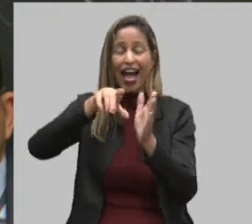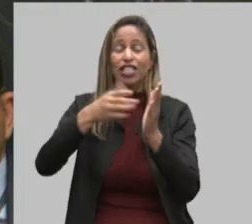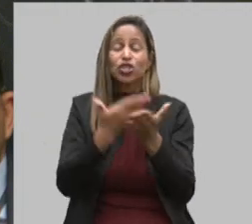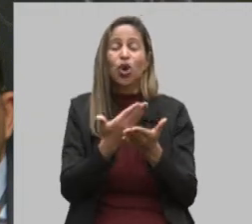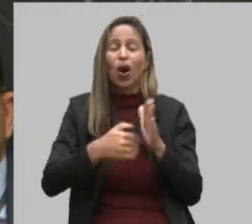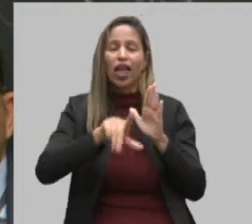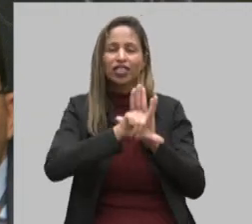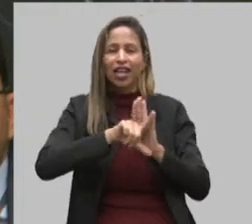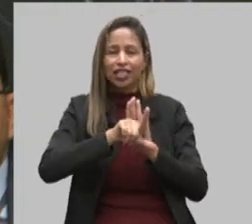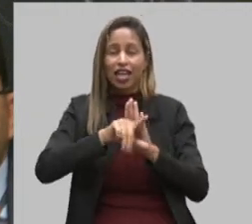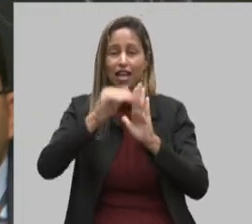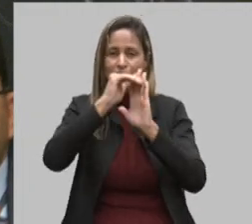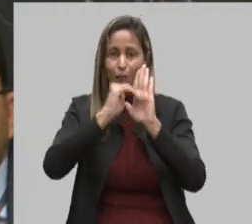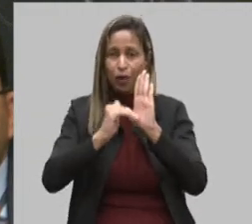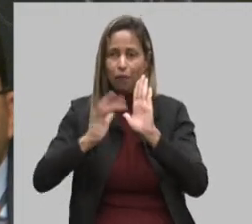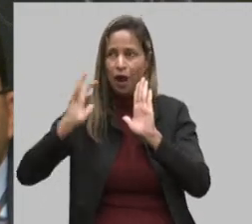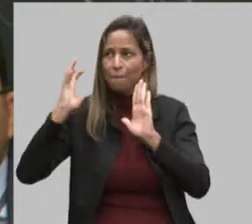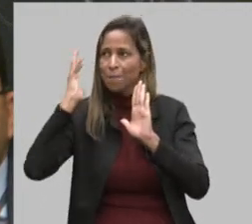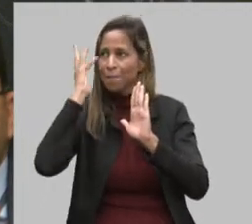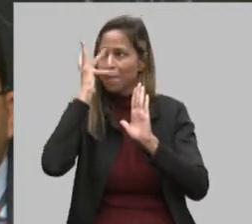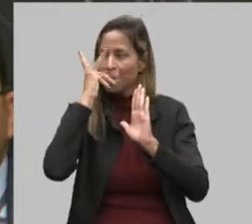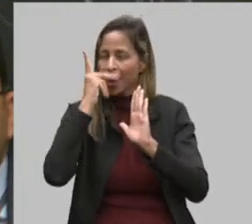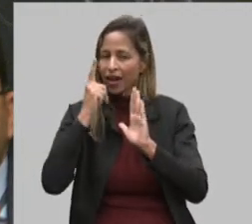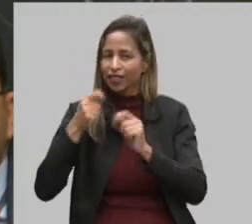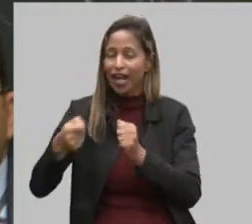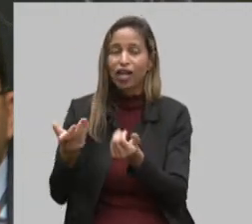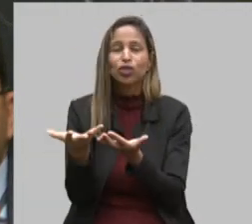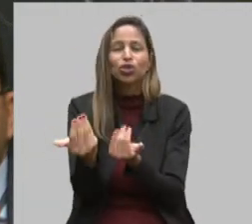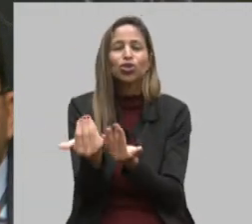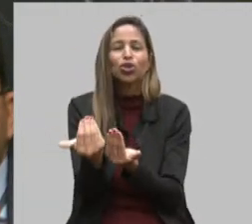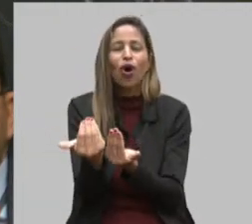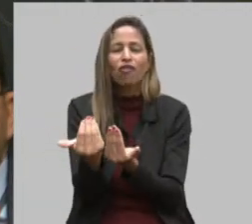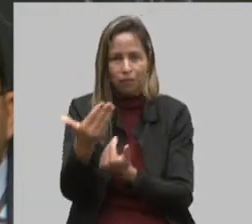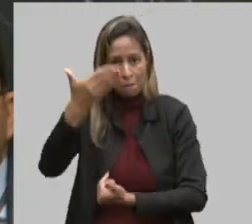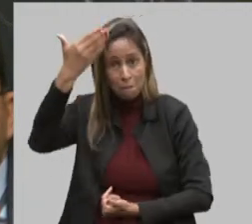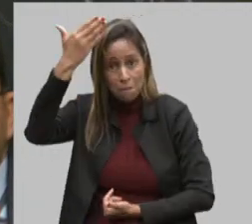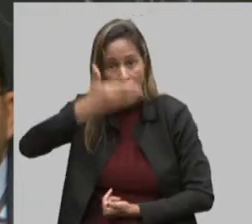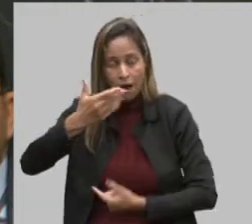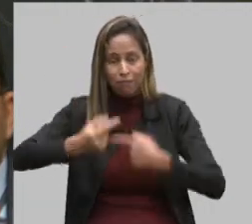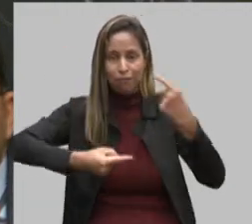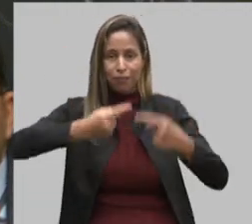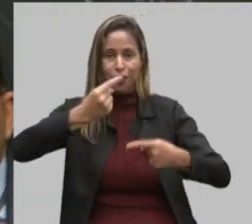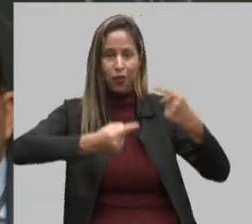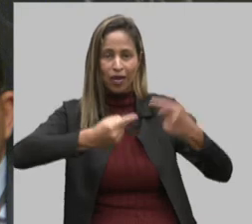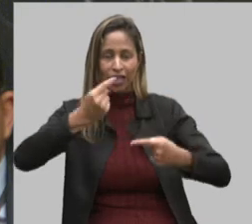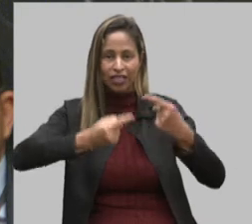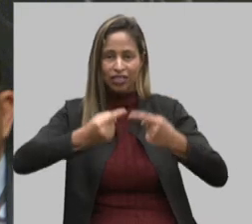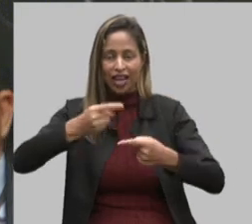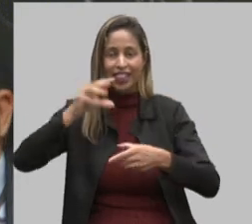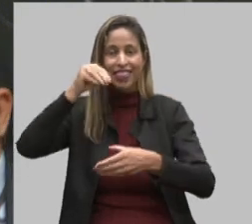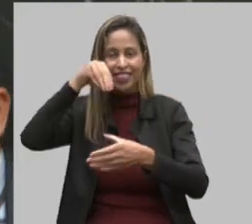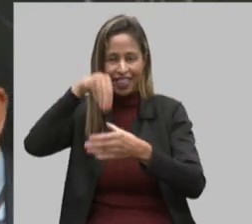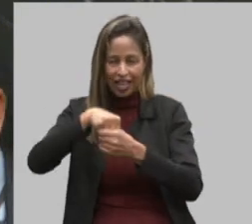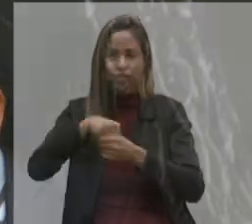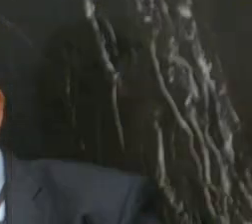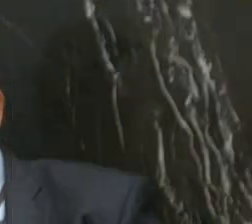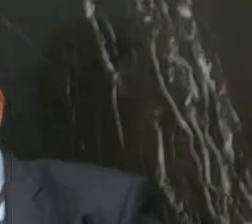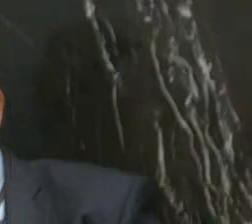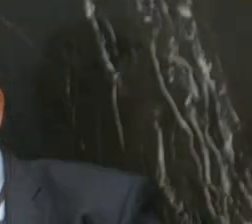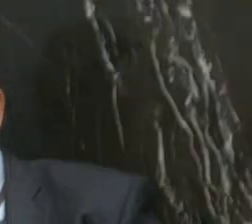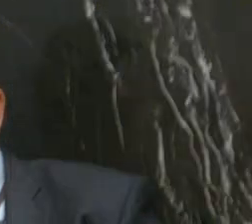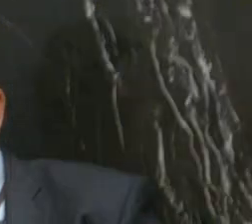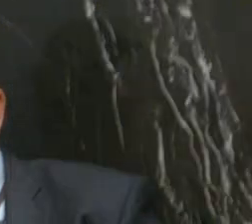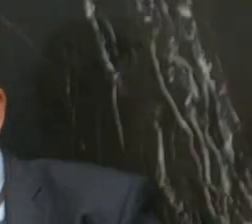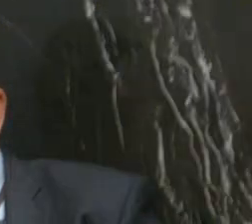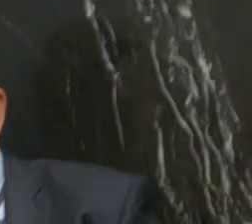e a esse programa maravilhoso que coloca os jovens frente a frente com a política dentro desse cenário que é tão importante e